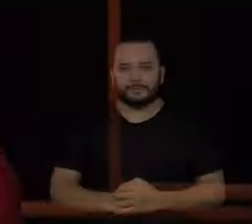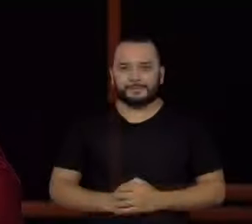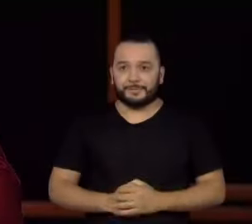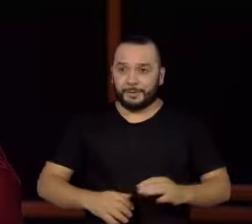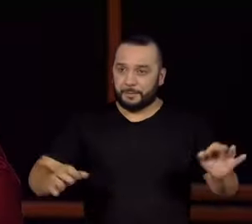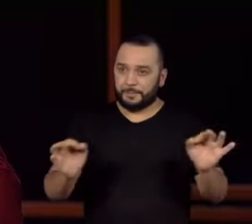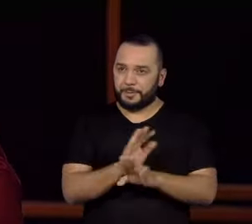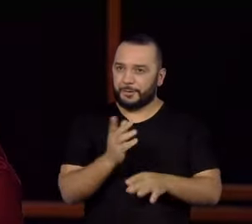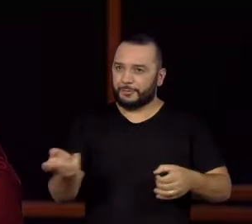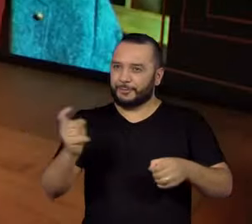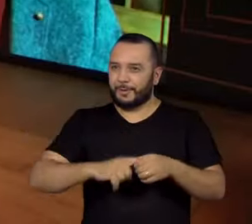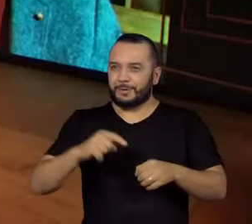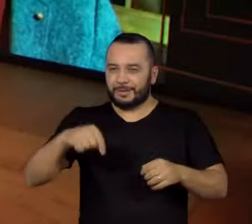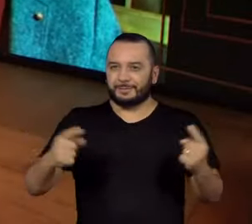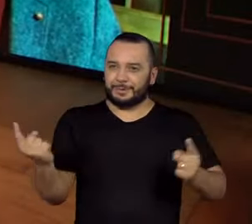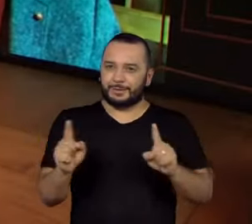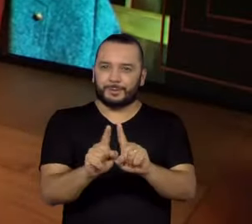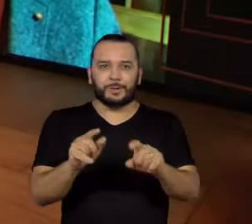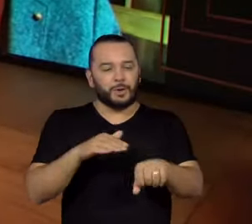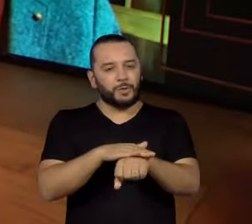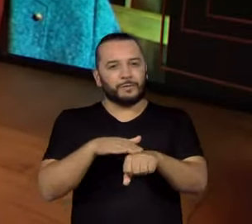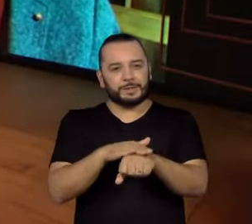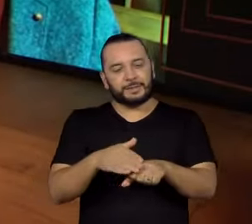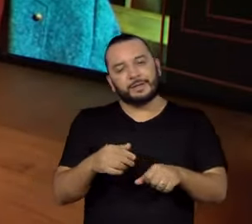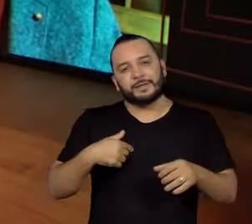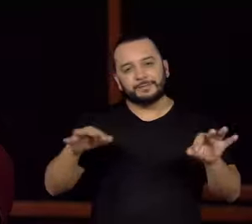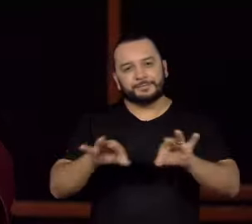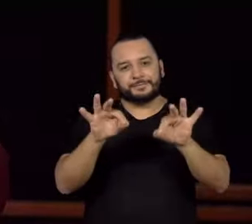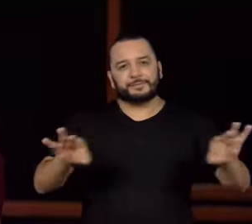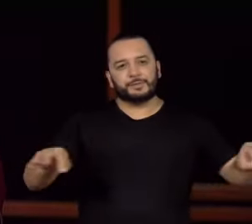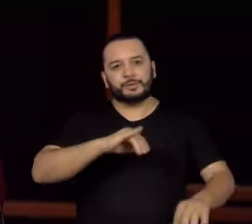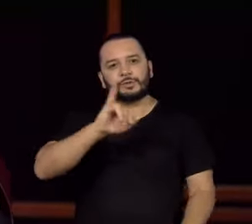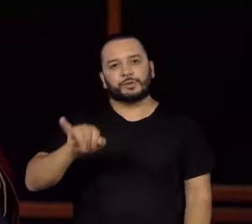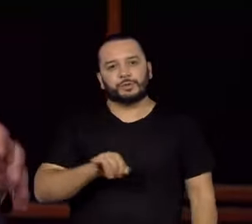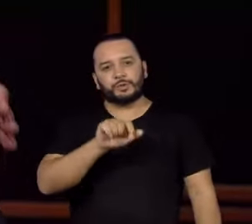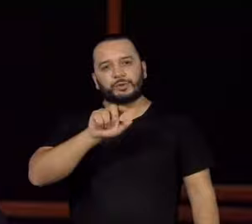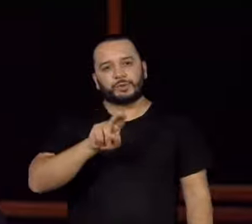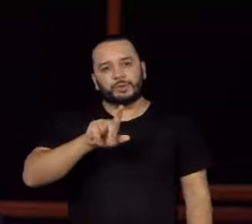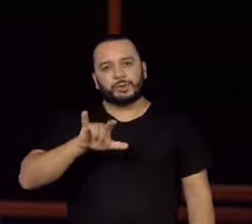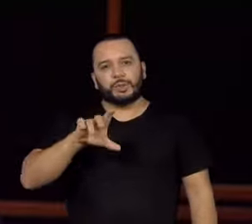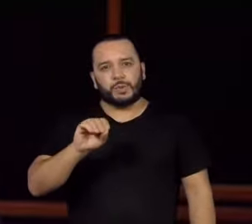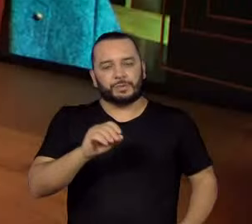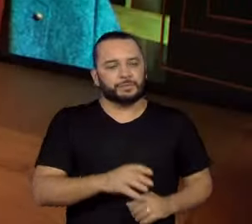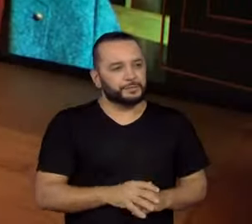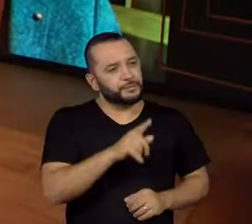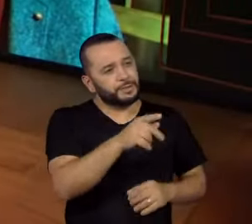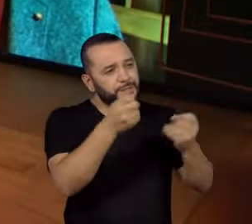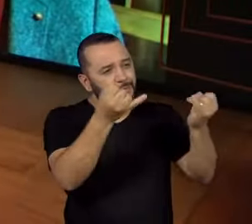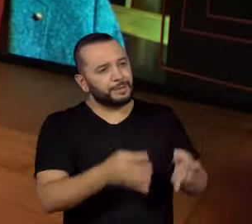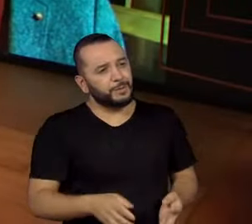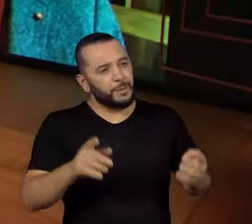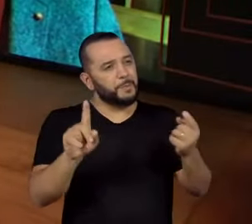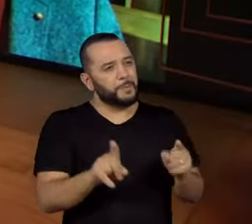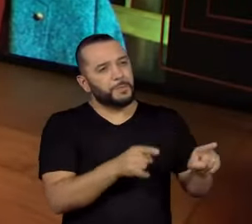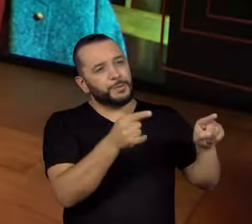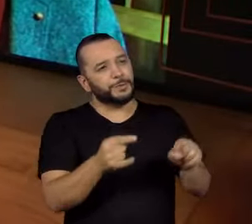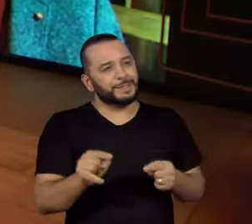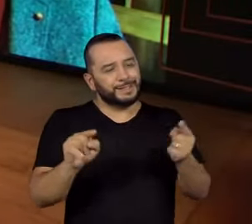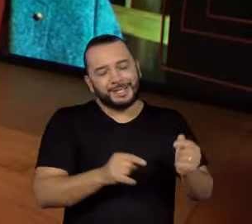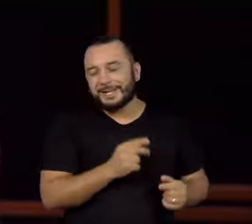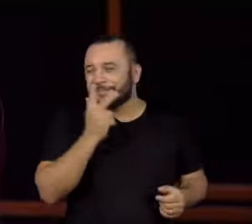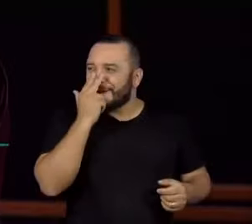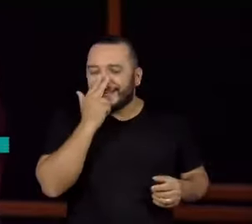Pronto, estamos de volta com o Persona, hoje conversando com o maestro Júlio Medalha. Maestro, você costuma dizer que a música é a mais matemática